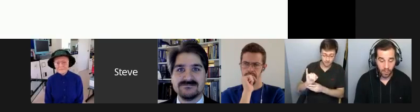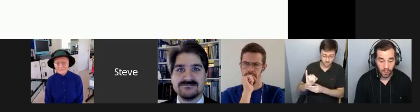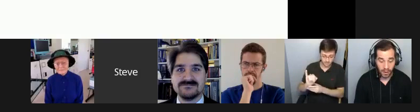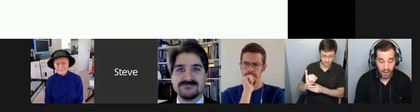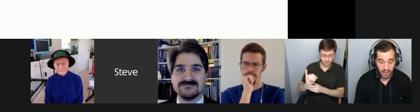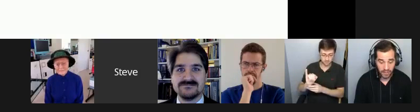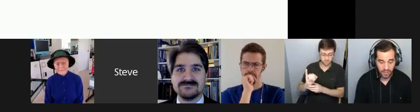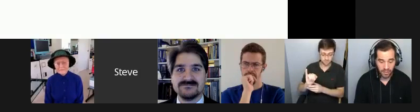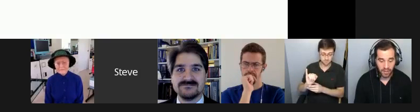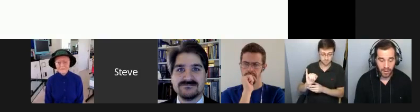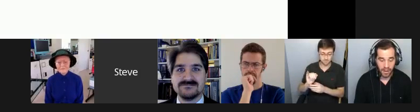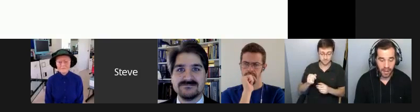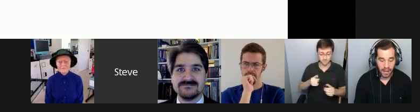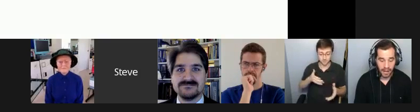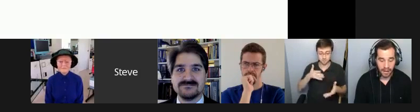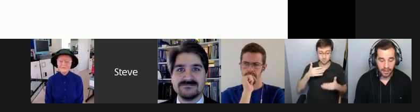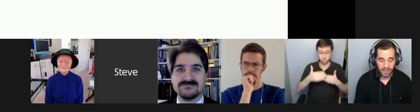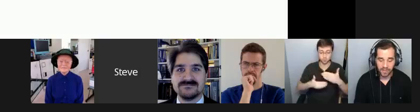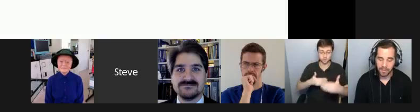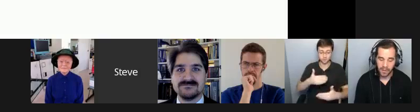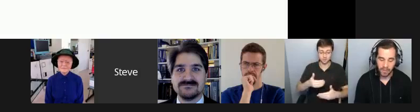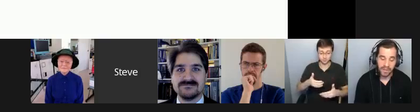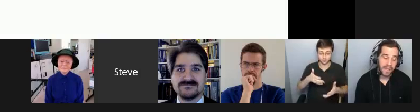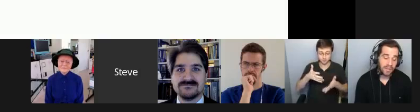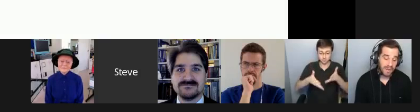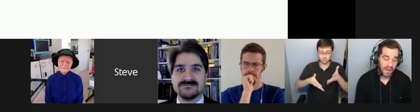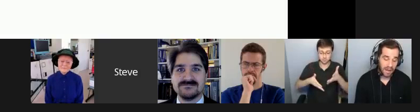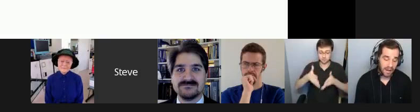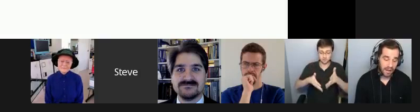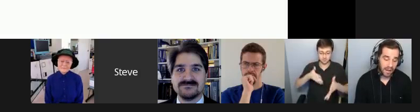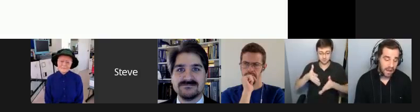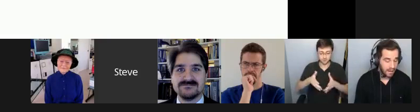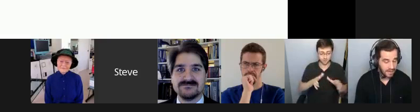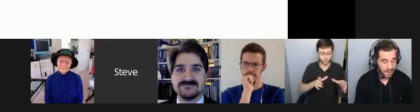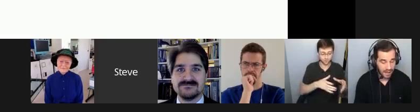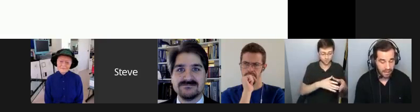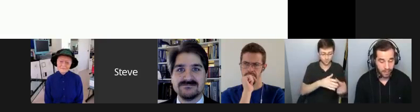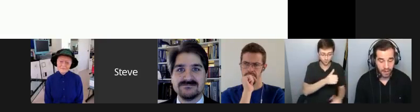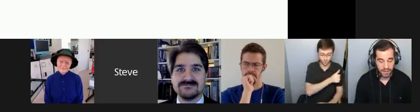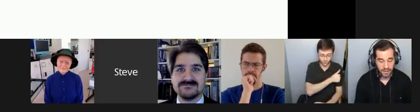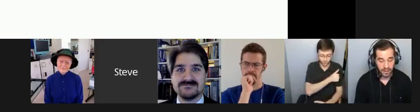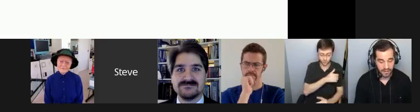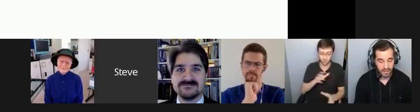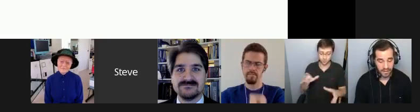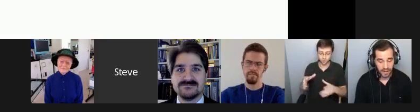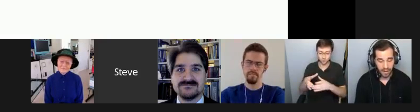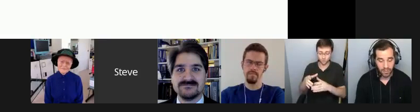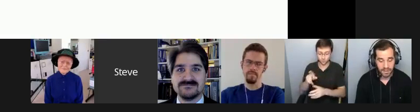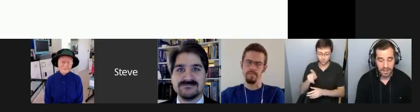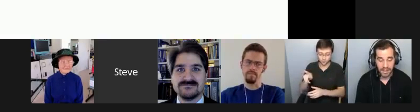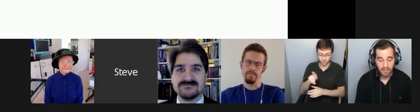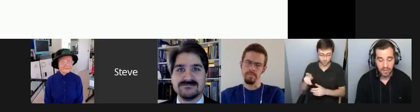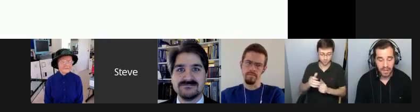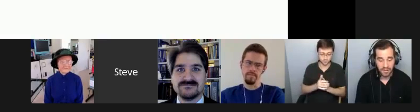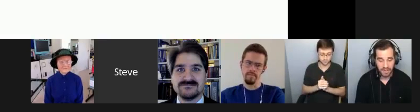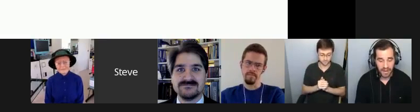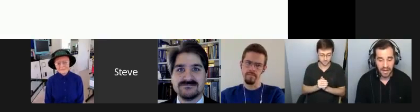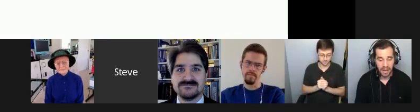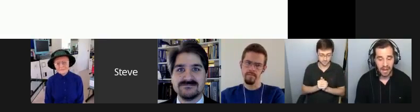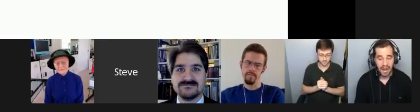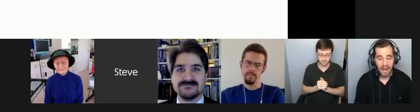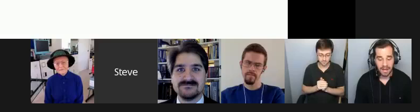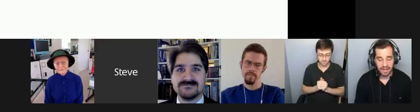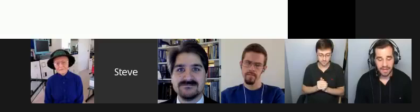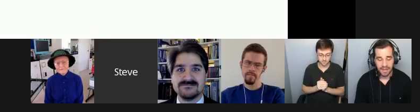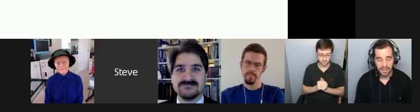Então, isso nós podemos identificar. Essa é a hipótese, que nós conseguiríamos